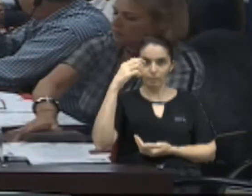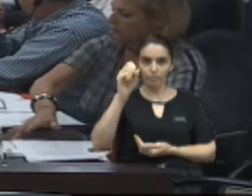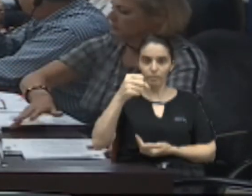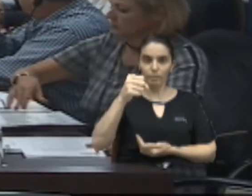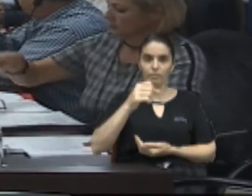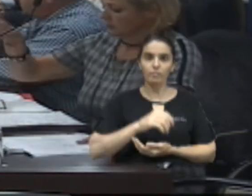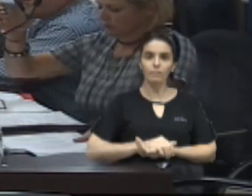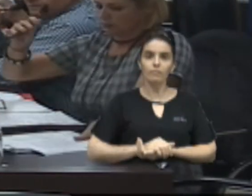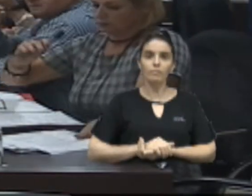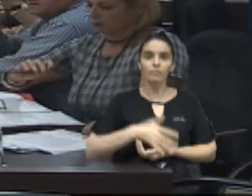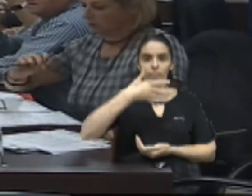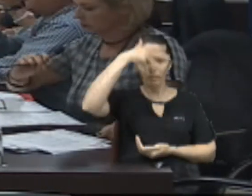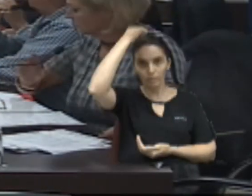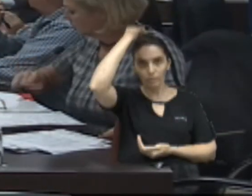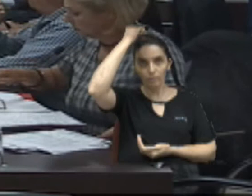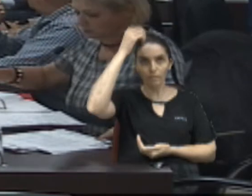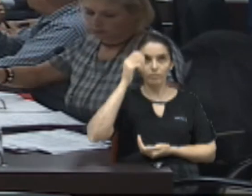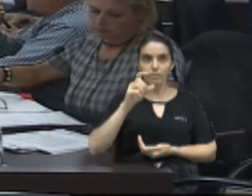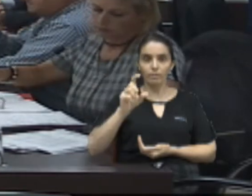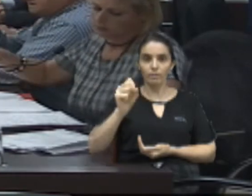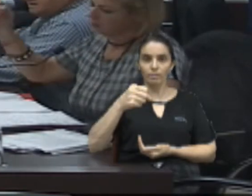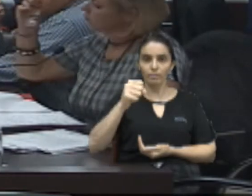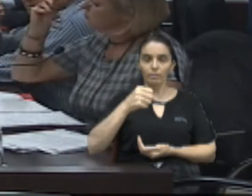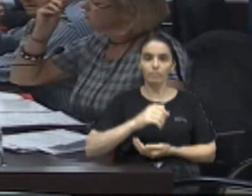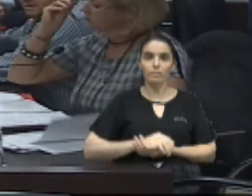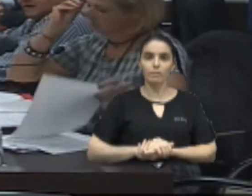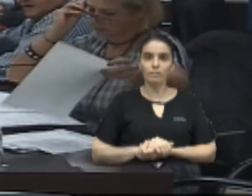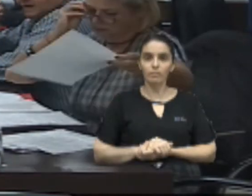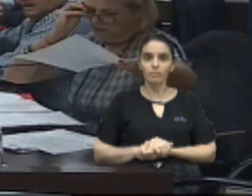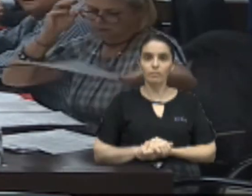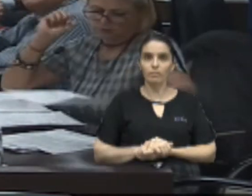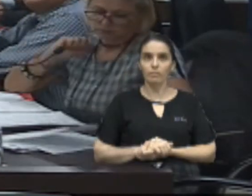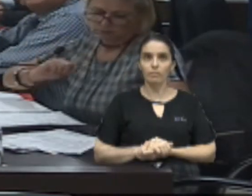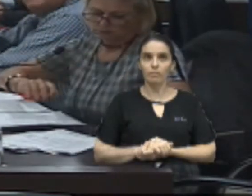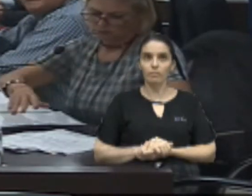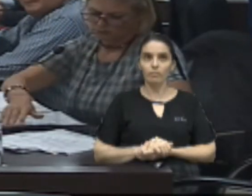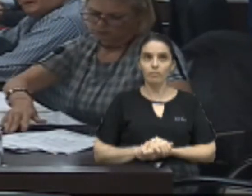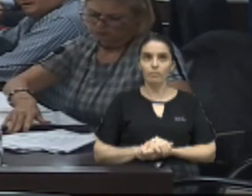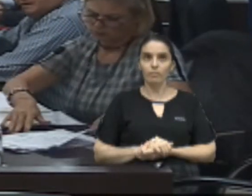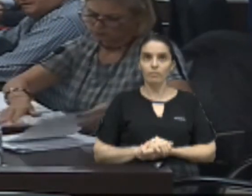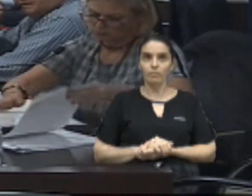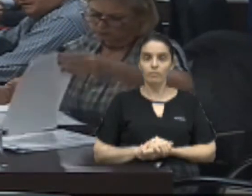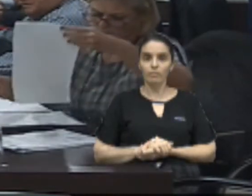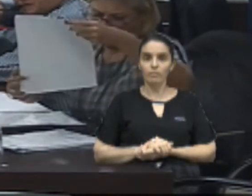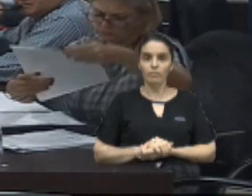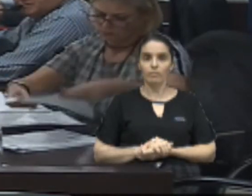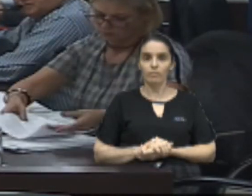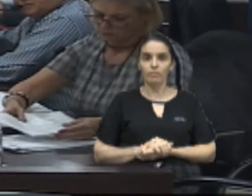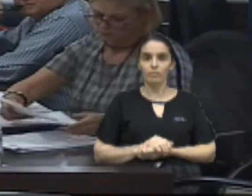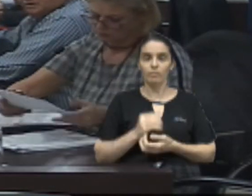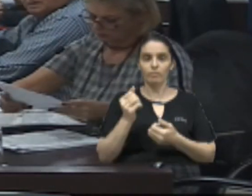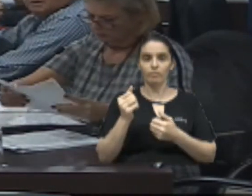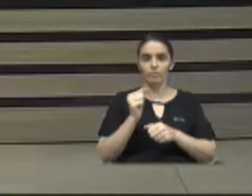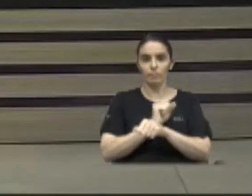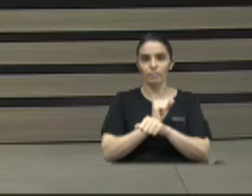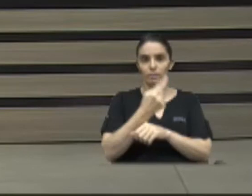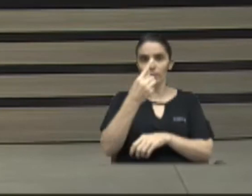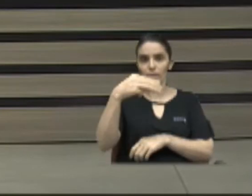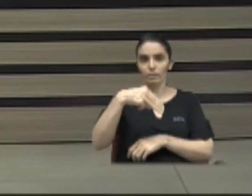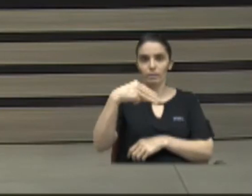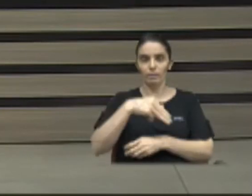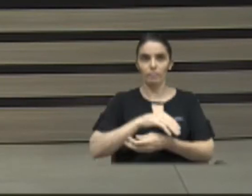presidente. Toninho Franco? Sim, presidente. A sessão está suspensa por um minuto.